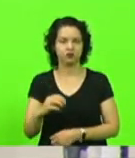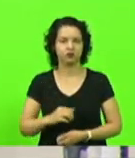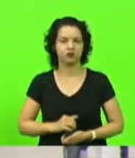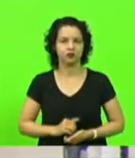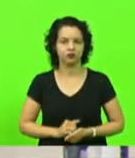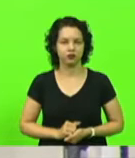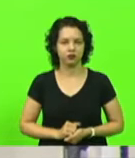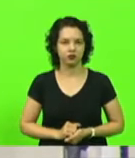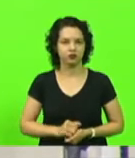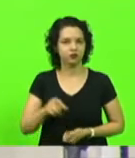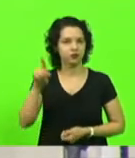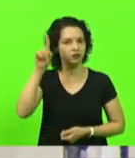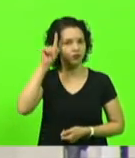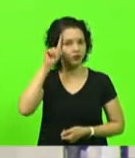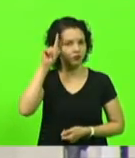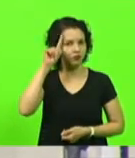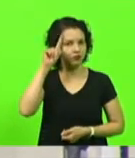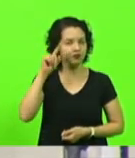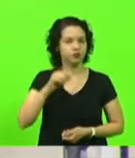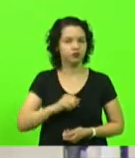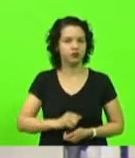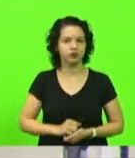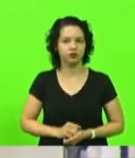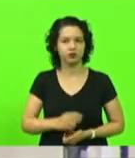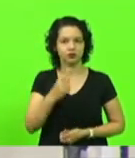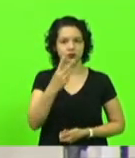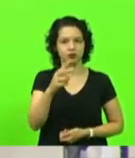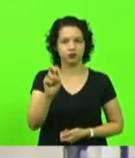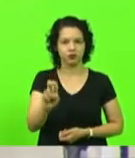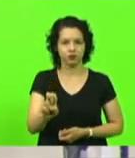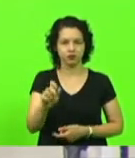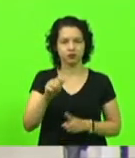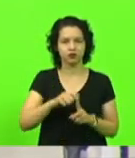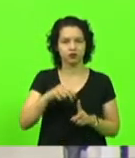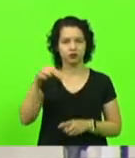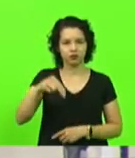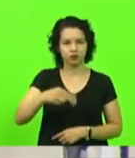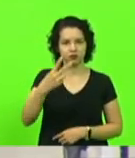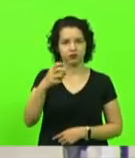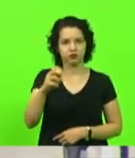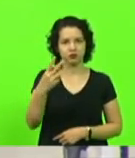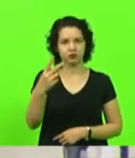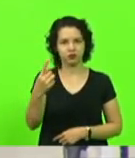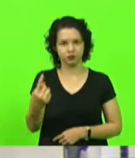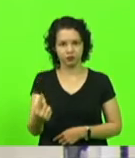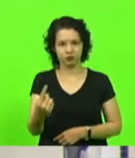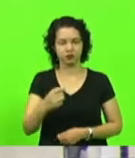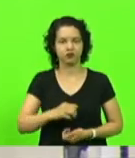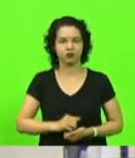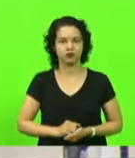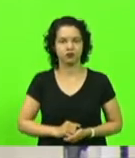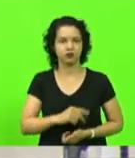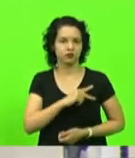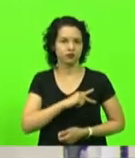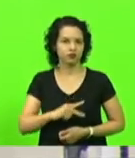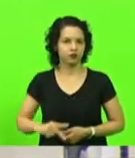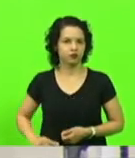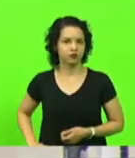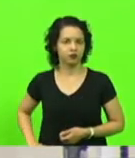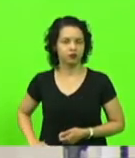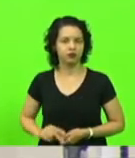Santa Catarina, realizada em 25 de novembro de 2021. Sob a presidência,